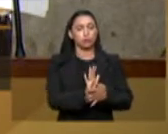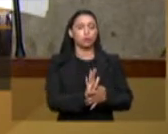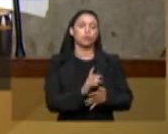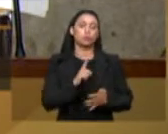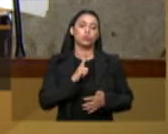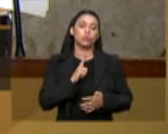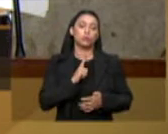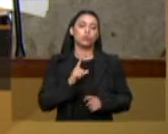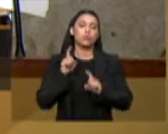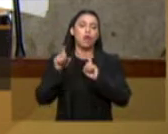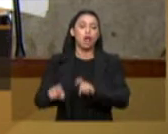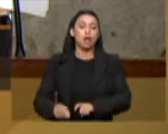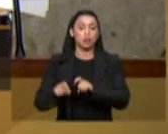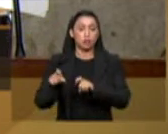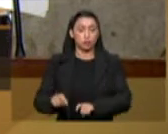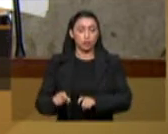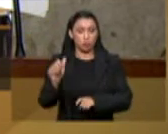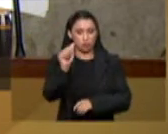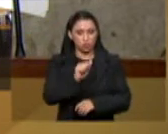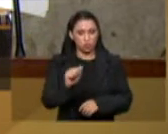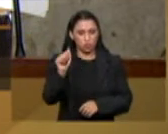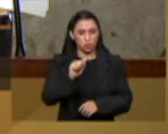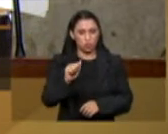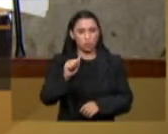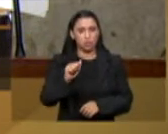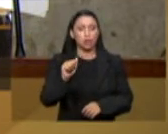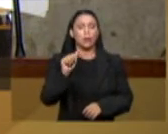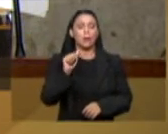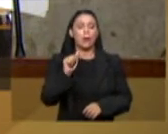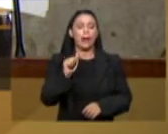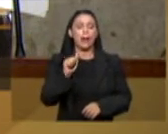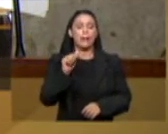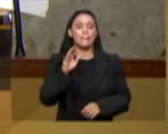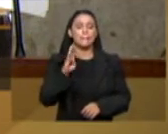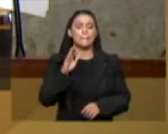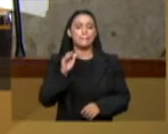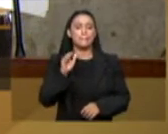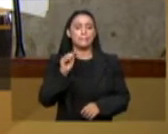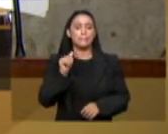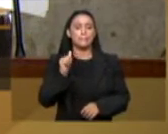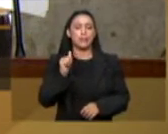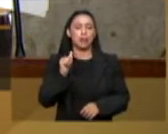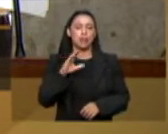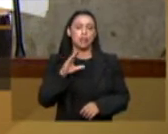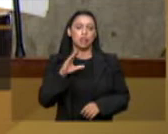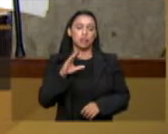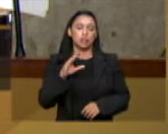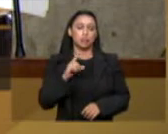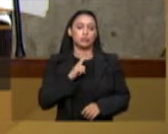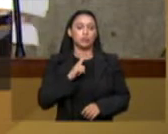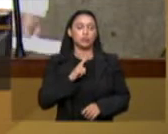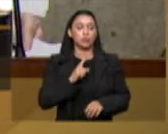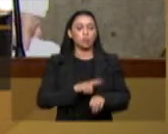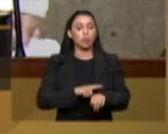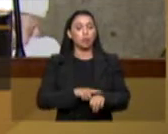do Agronegócio, ABAG. Prazo de até 10 minutos, doutor